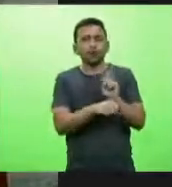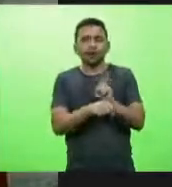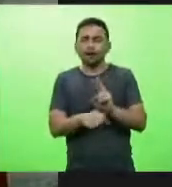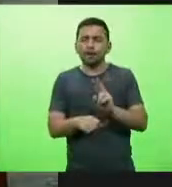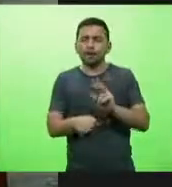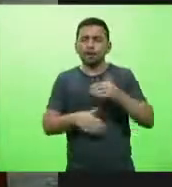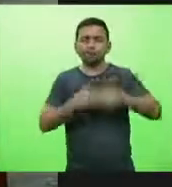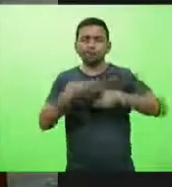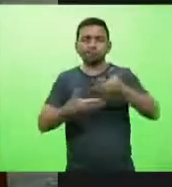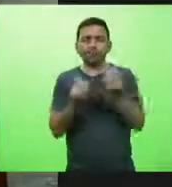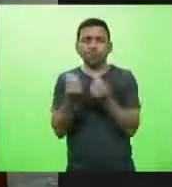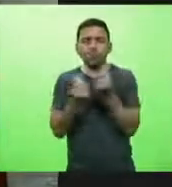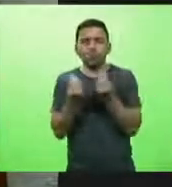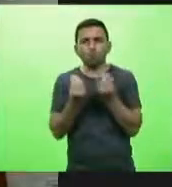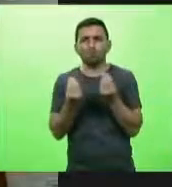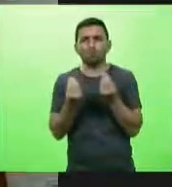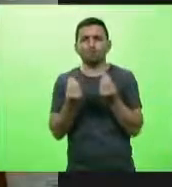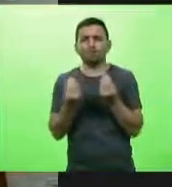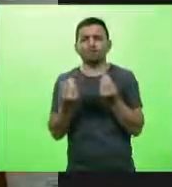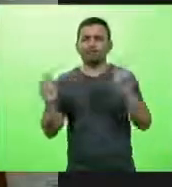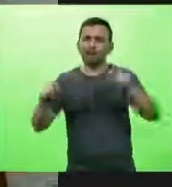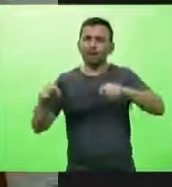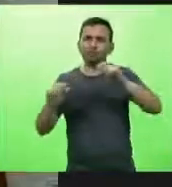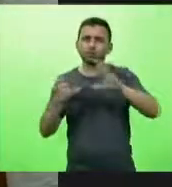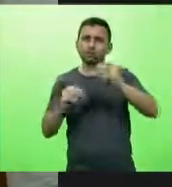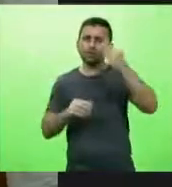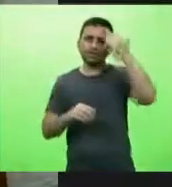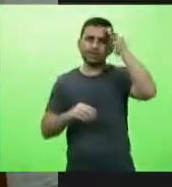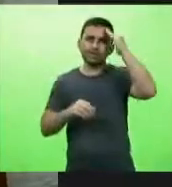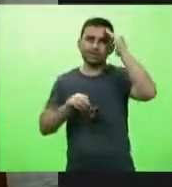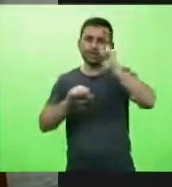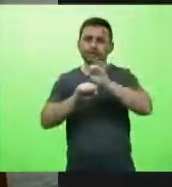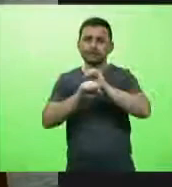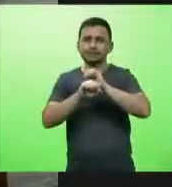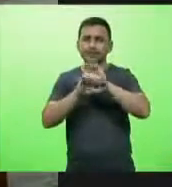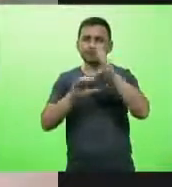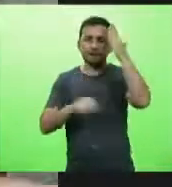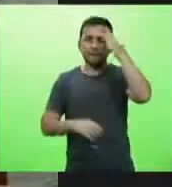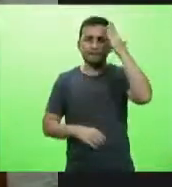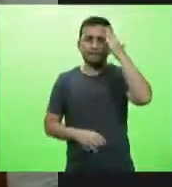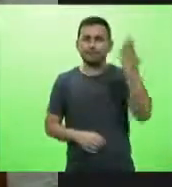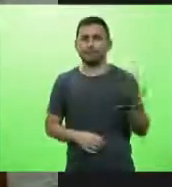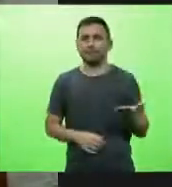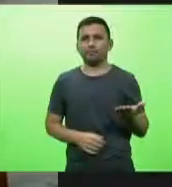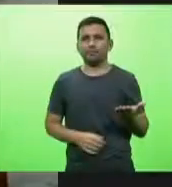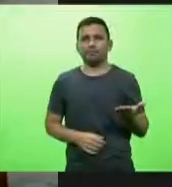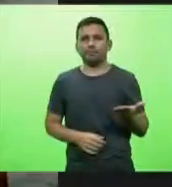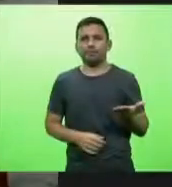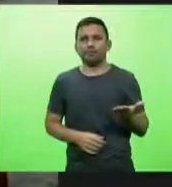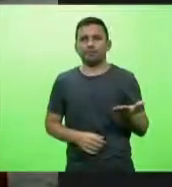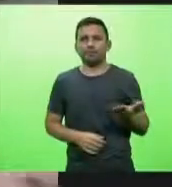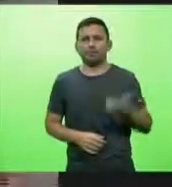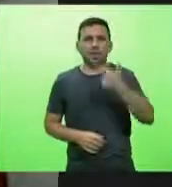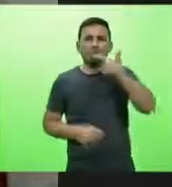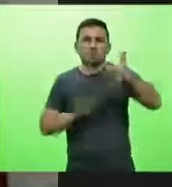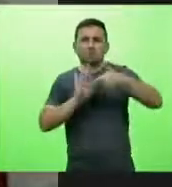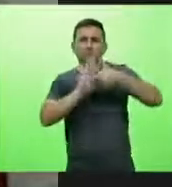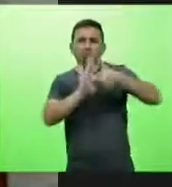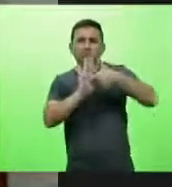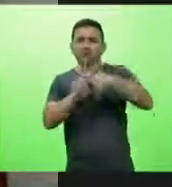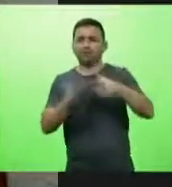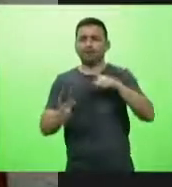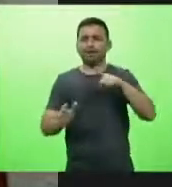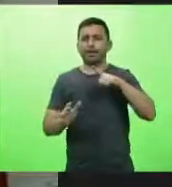que haja transparência, seja lançada por terra de uma vez por todas essas denúncias de fura-fila,